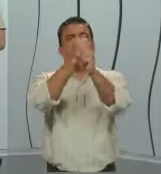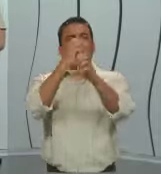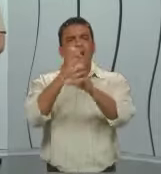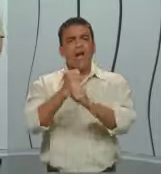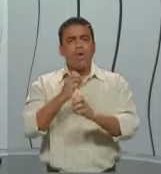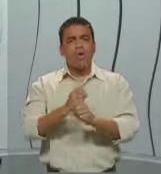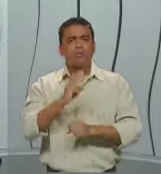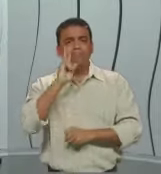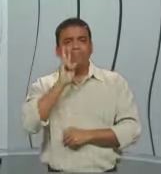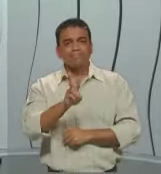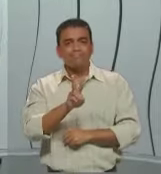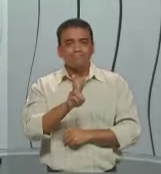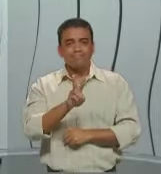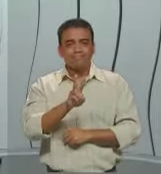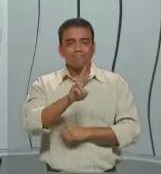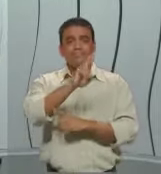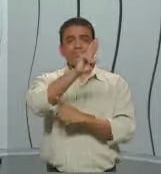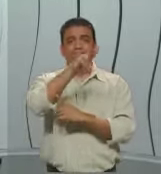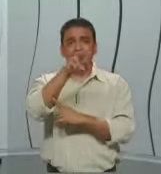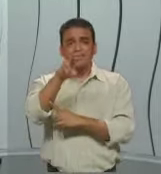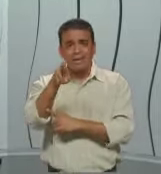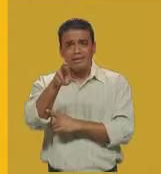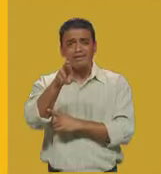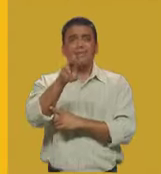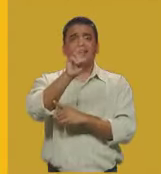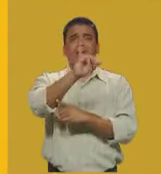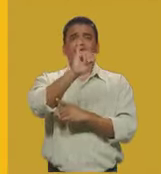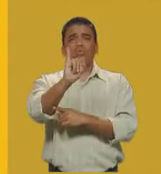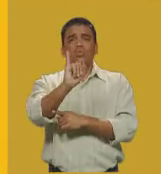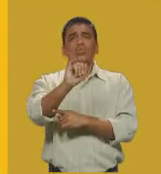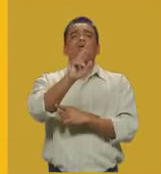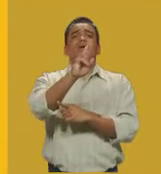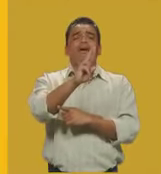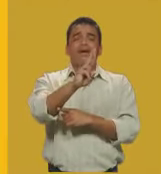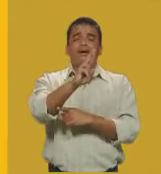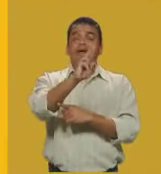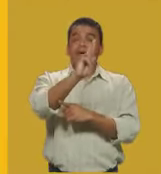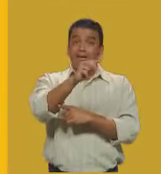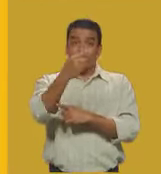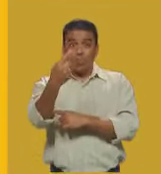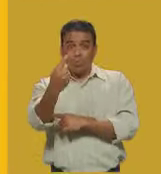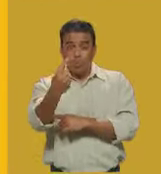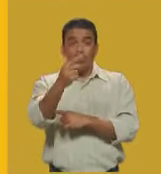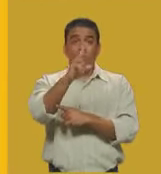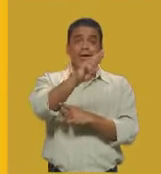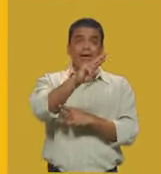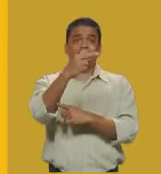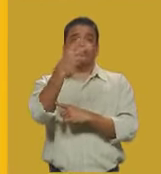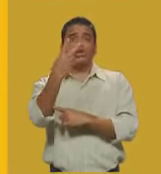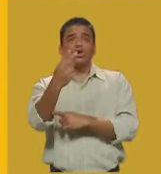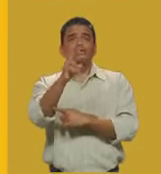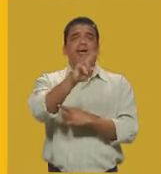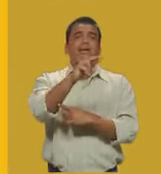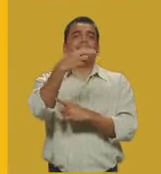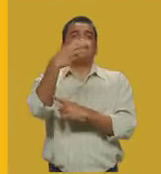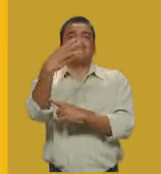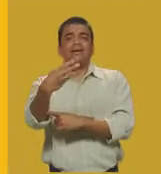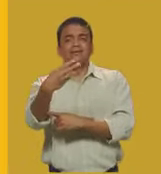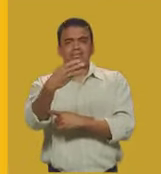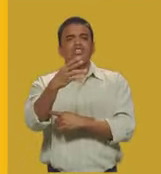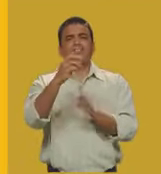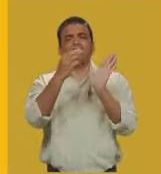para vocês verem, ó. Resistência equivalente, ó, R1 mais R2 mais R3. Então, aqui, ó, que a gente já tinha feito lá oralmente, coloquei